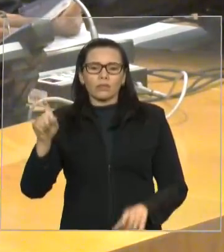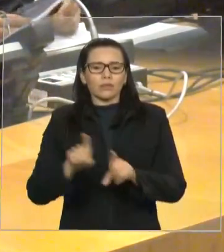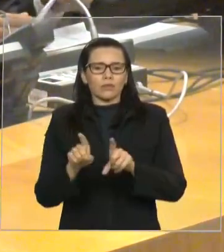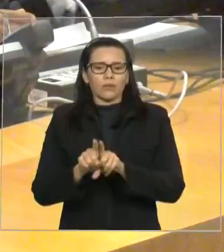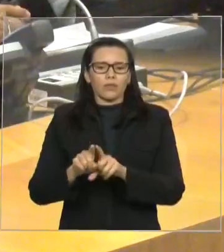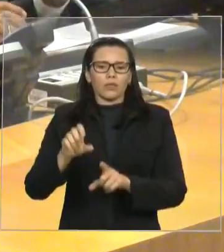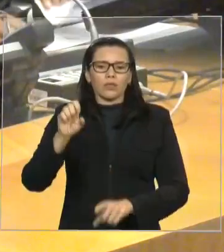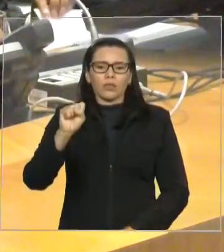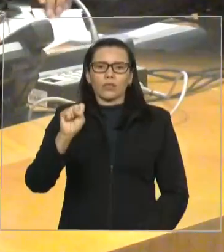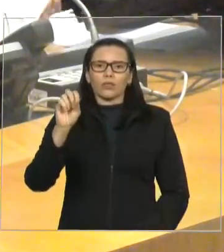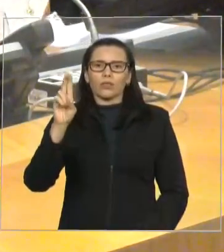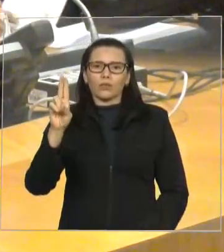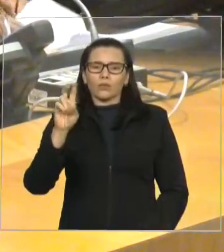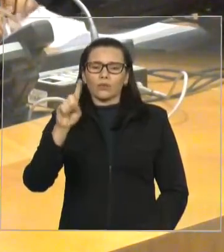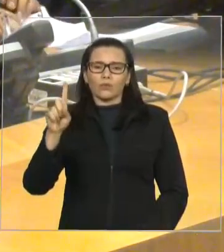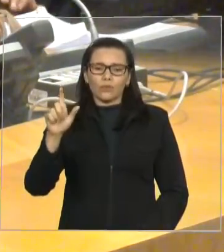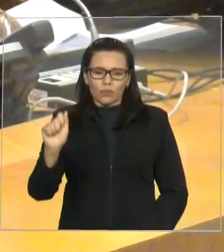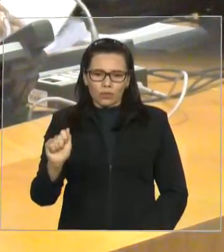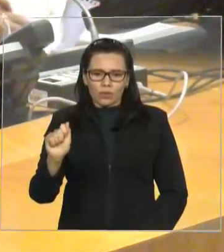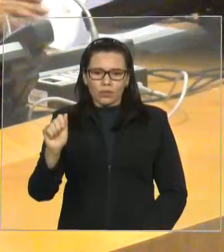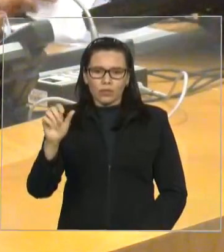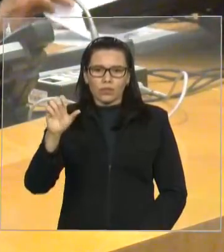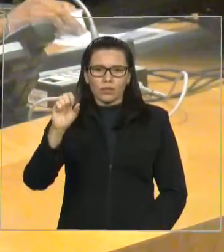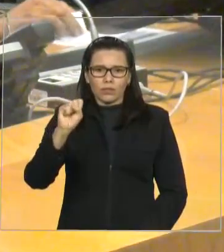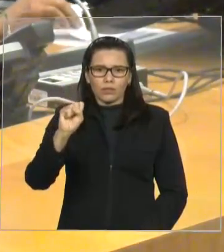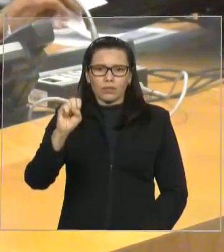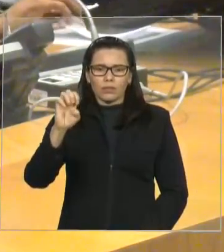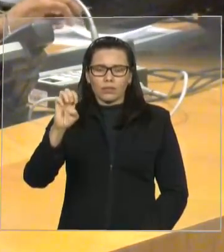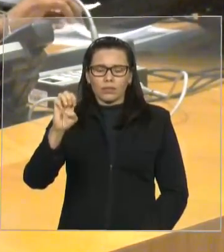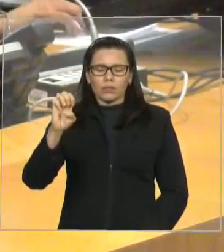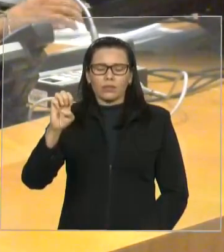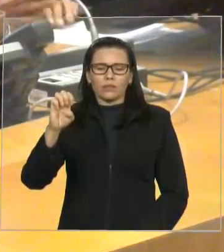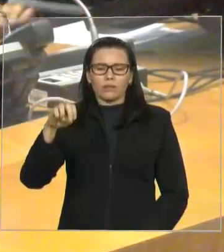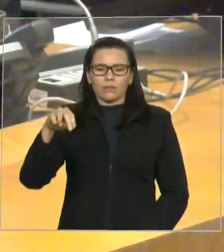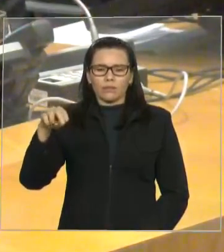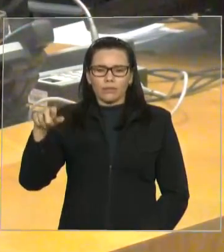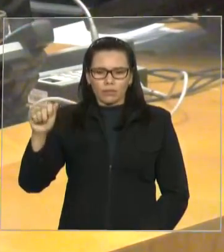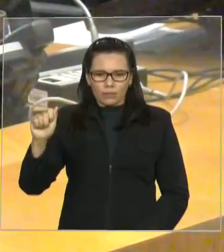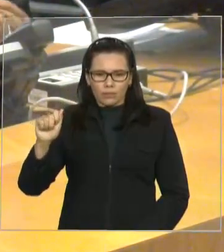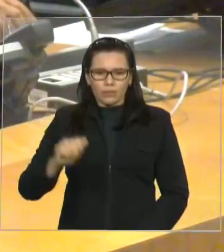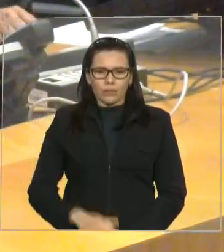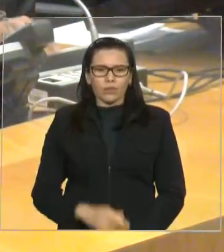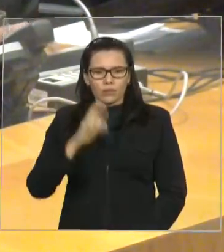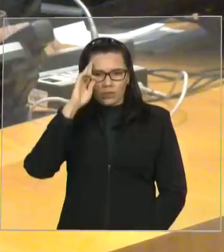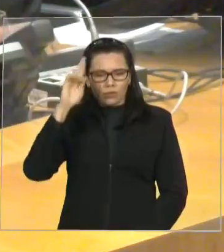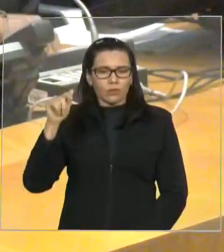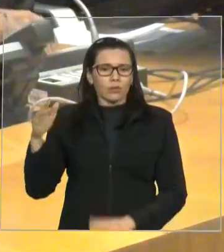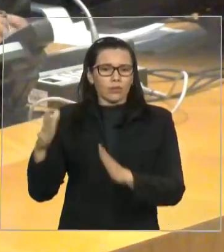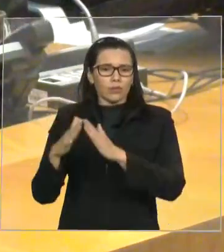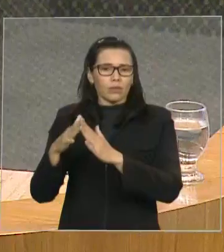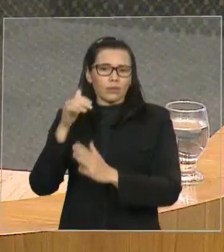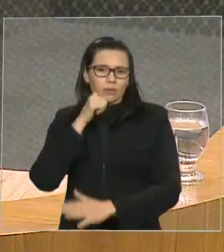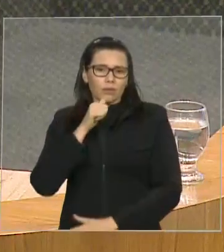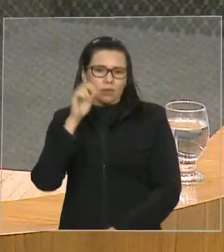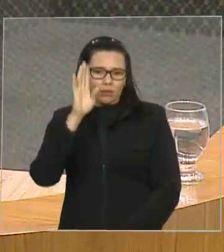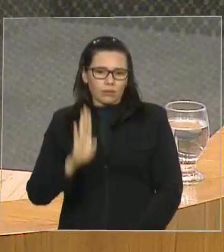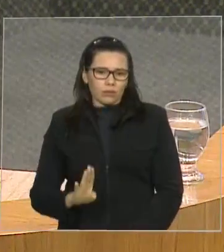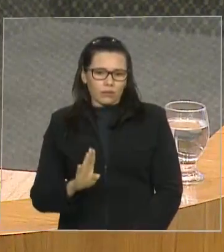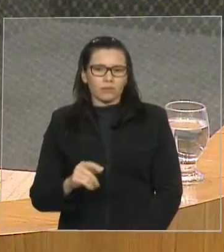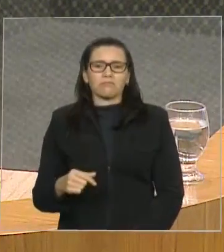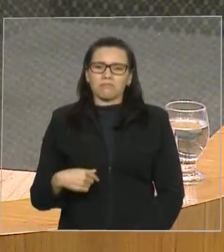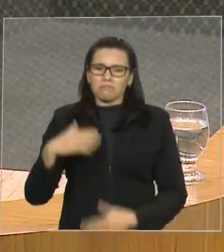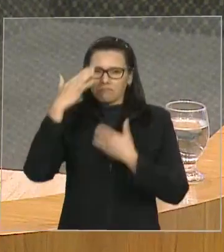Mulher Brasileira, está aqui conosco também, e com a palavra a coronel. Boa